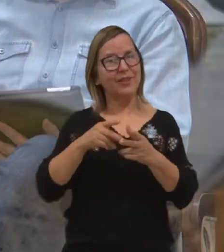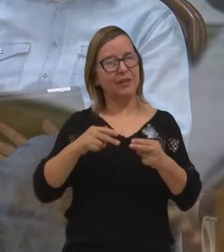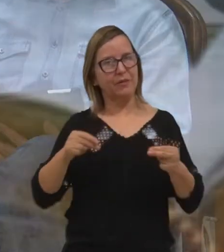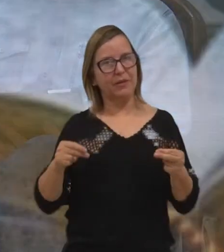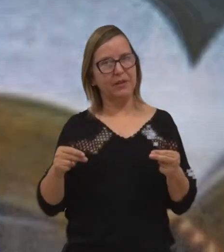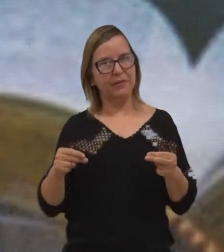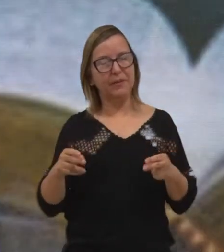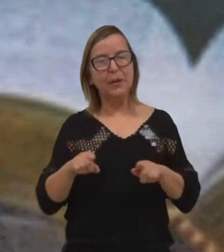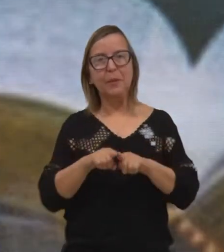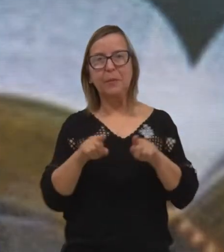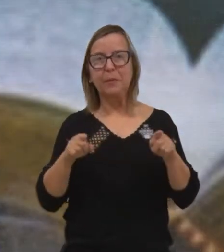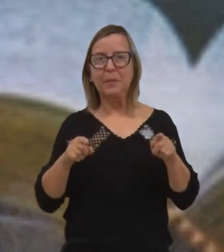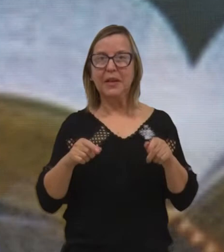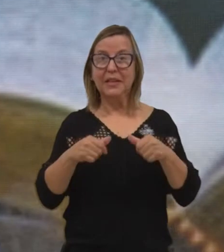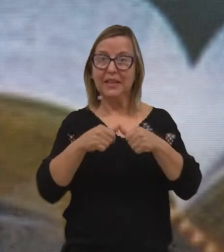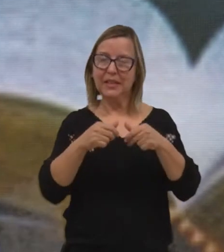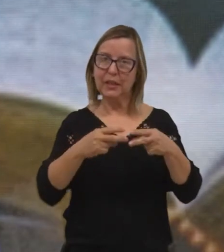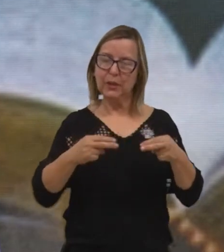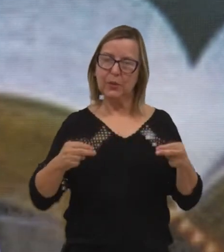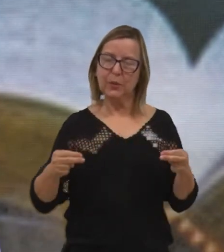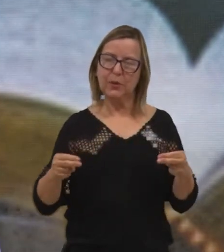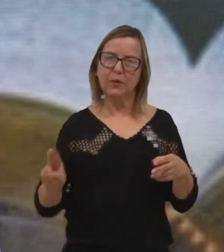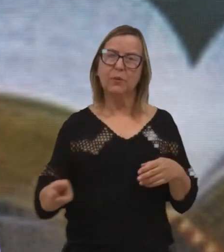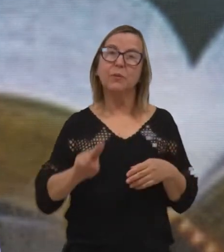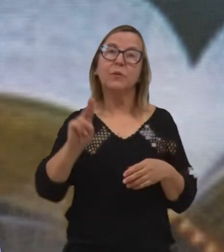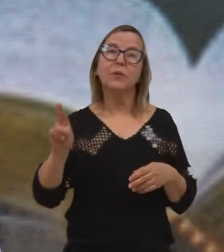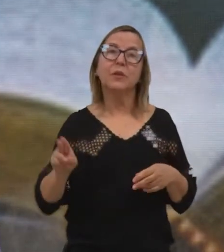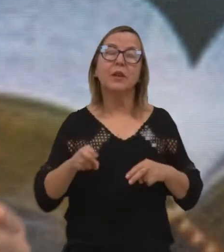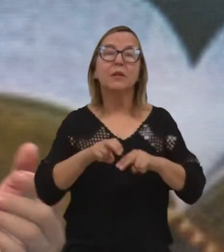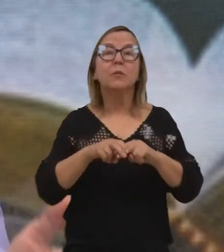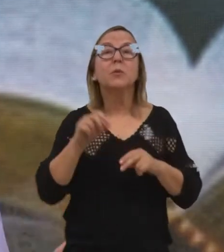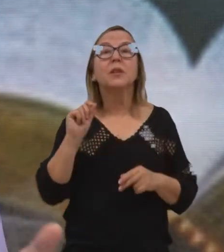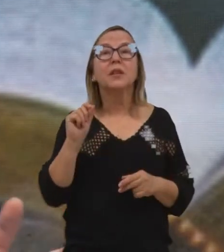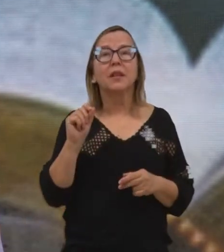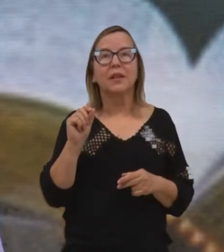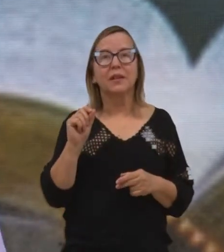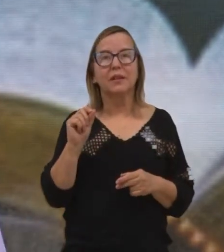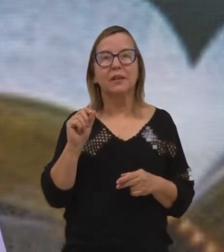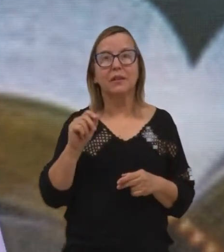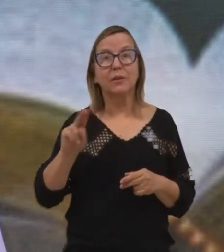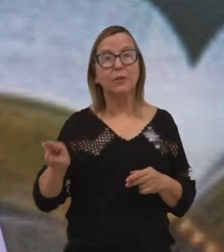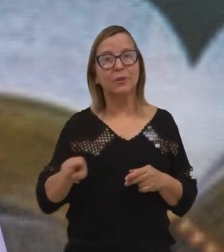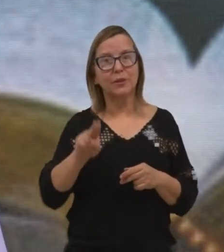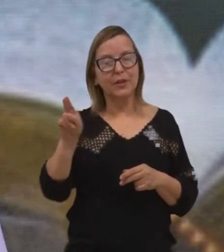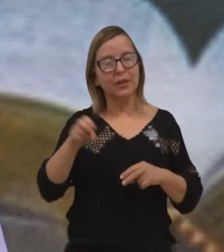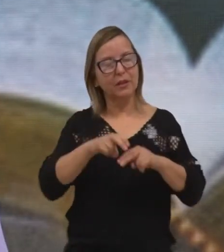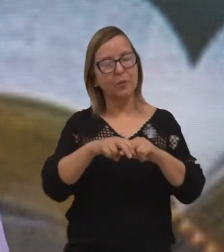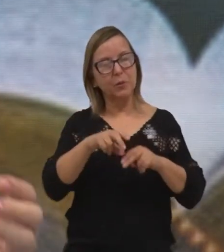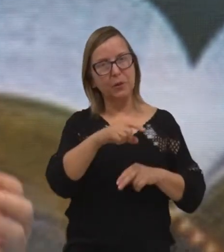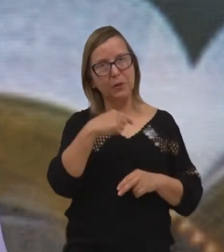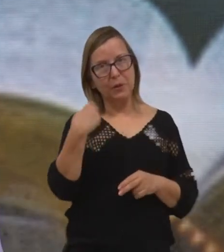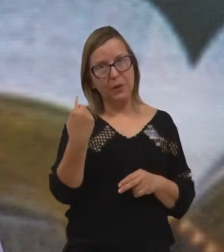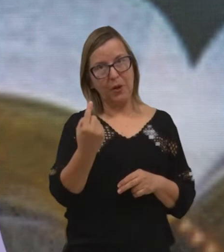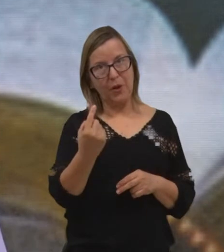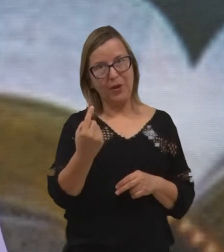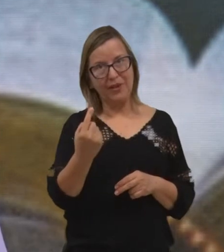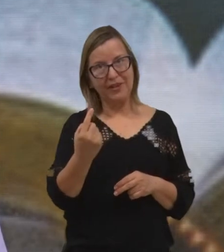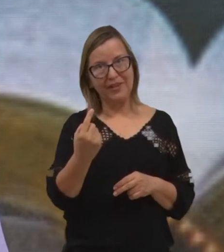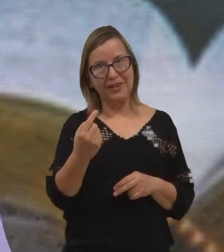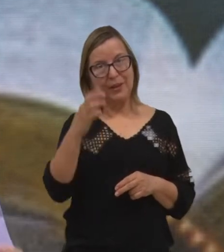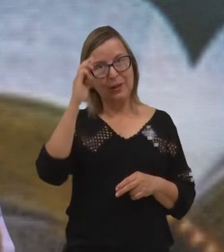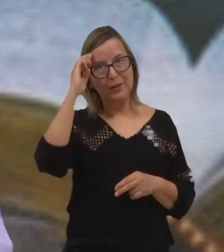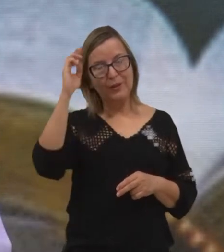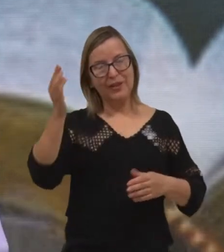coisas estão sendo usadas por quem? Estão sendo usadas por nós. São dádivas do